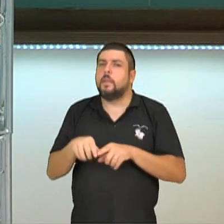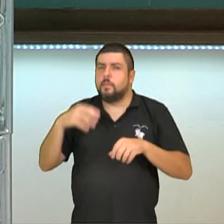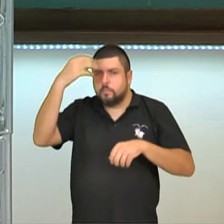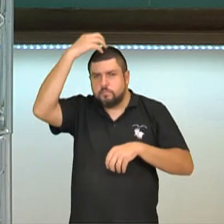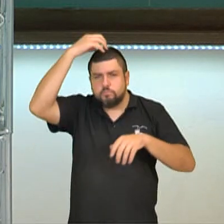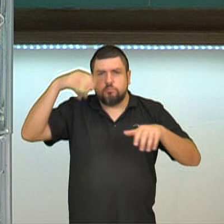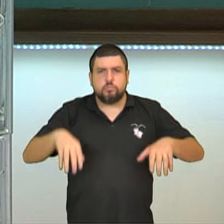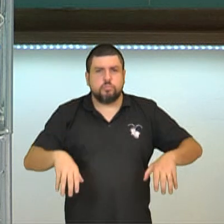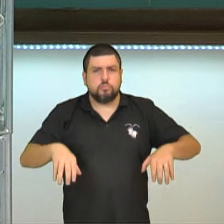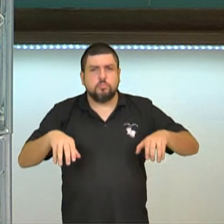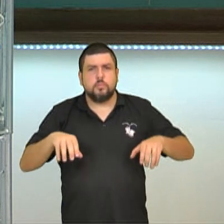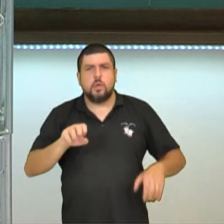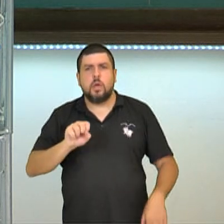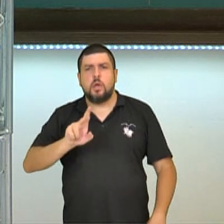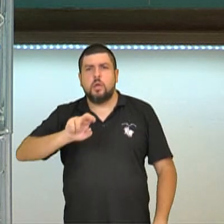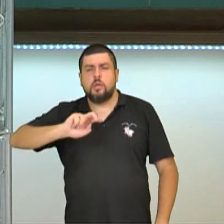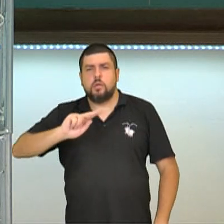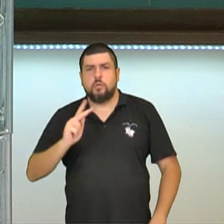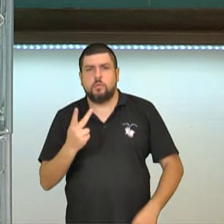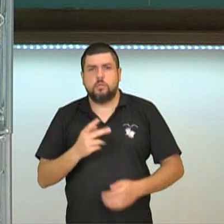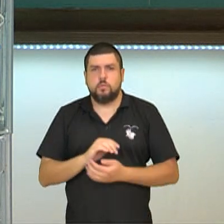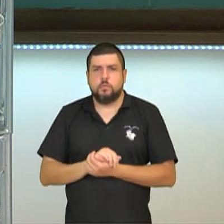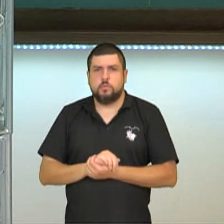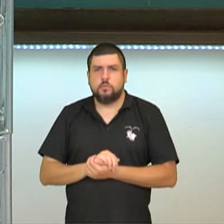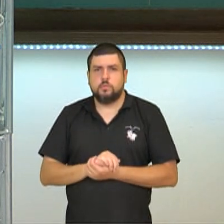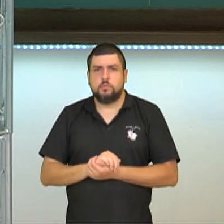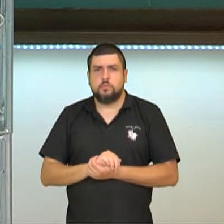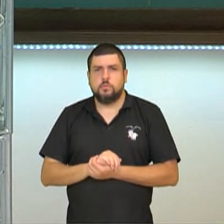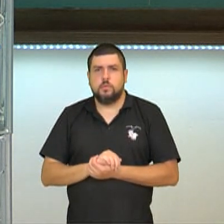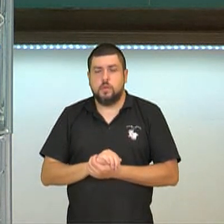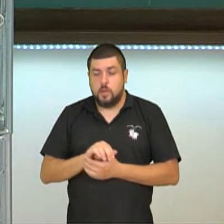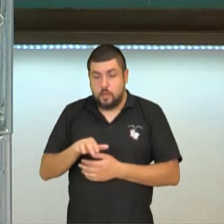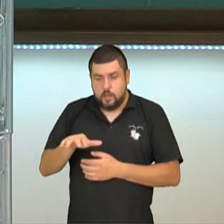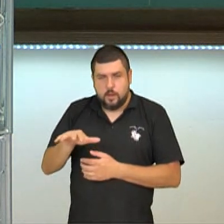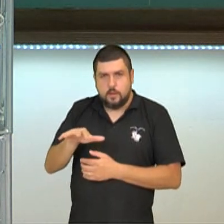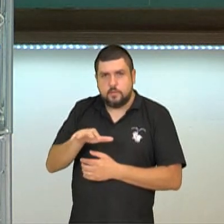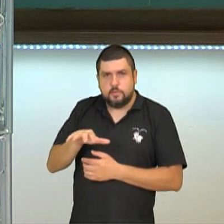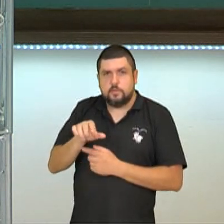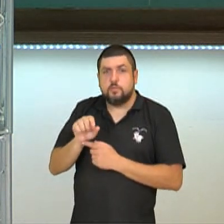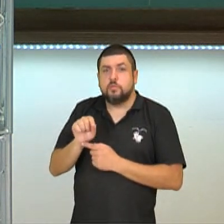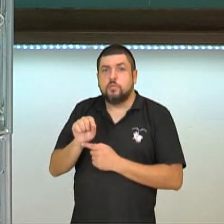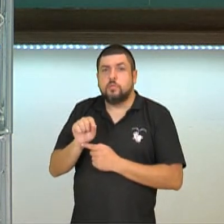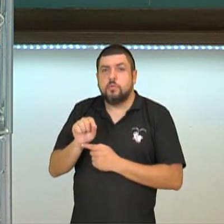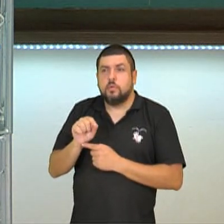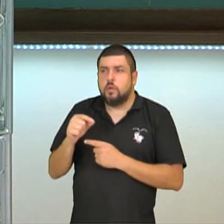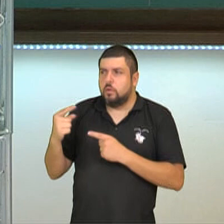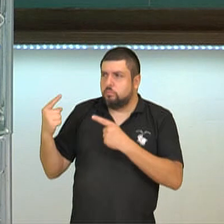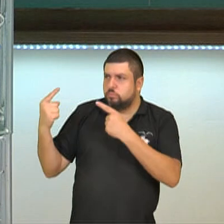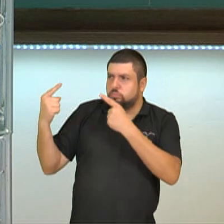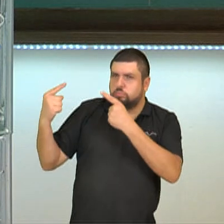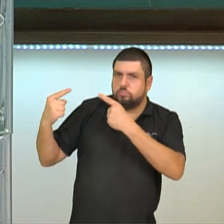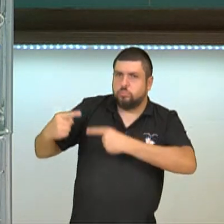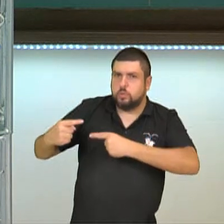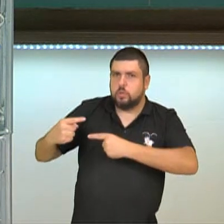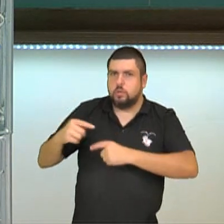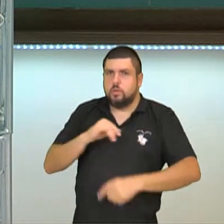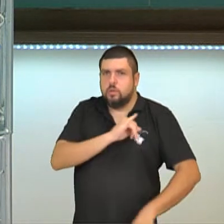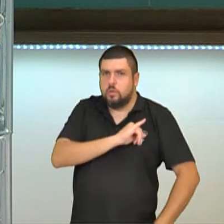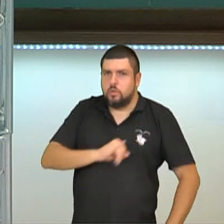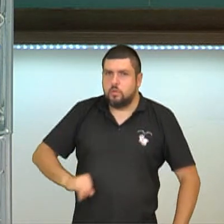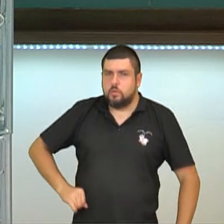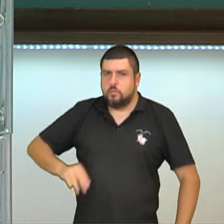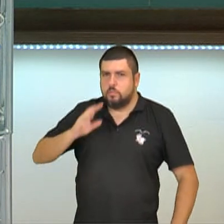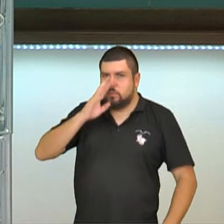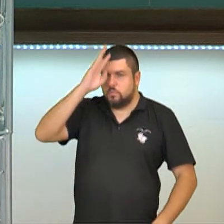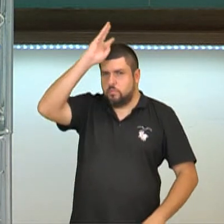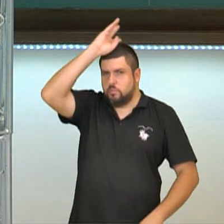né, não por acaso, como o professor Roberto comentou, chegou a desafiar o Império Romano, com a famosa